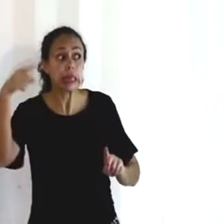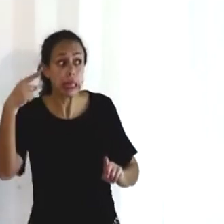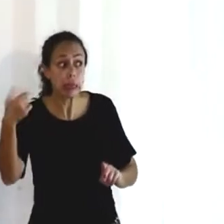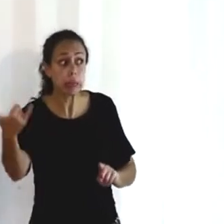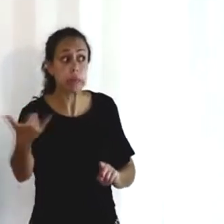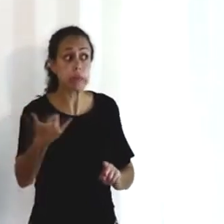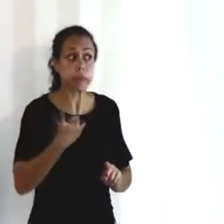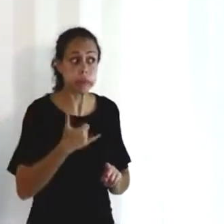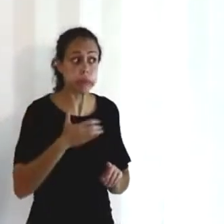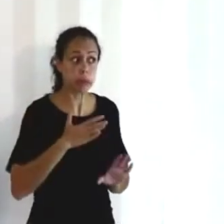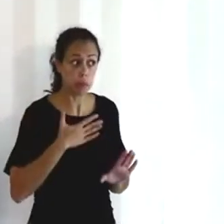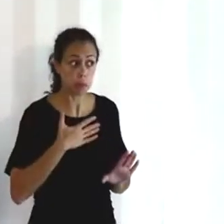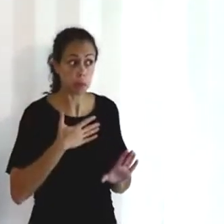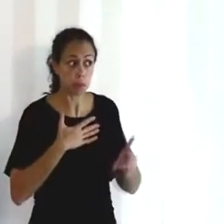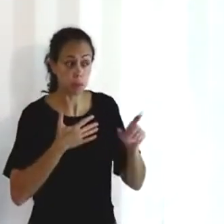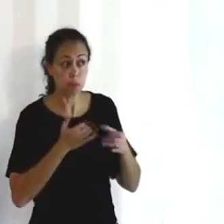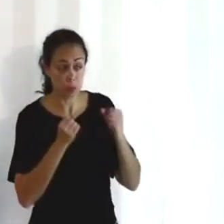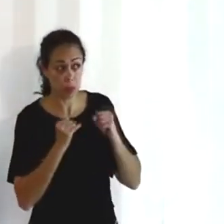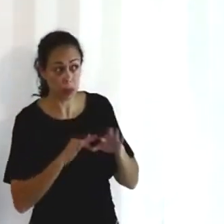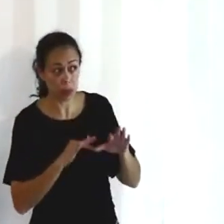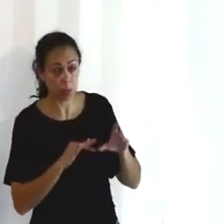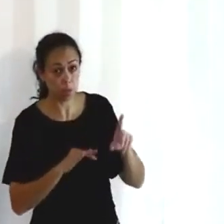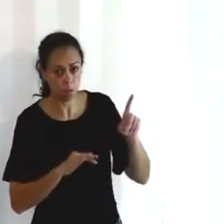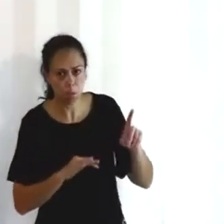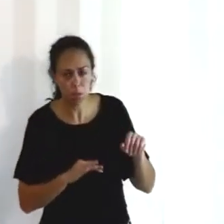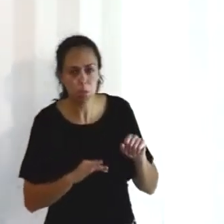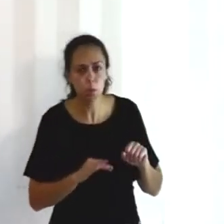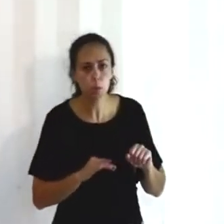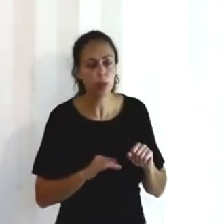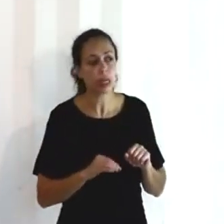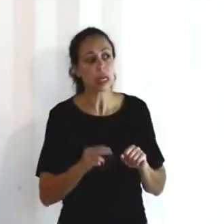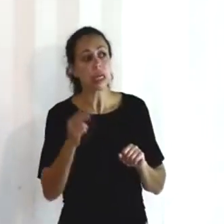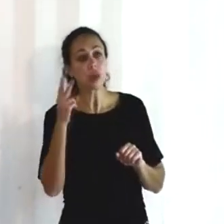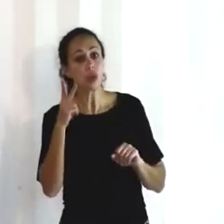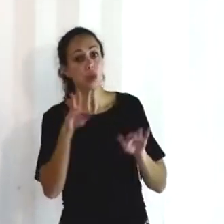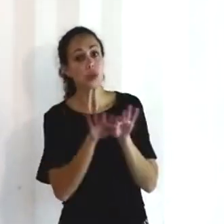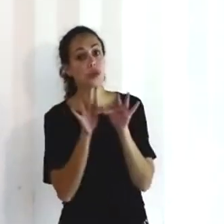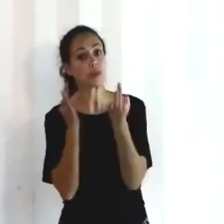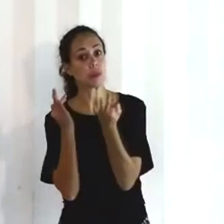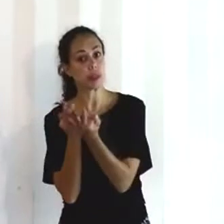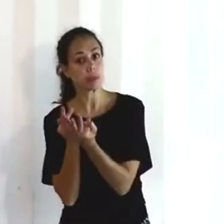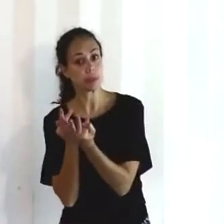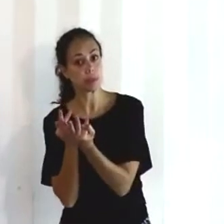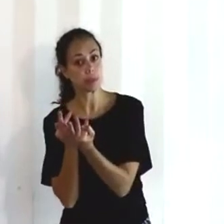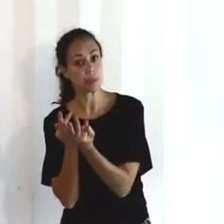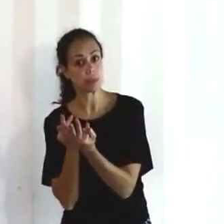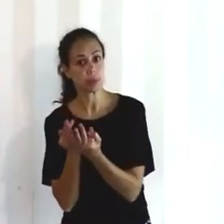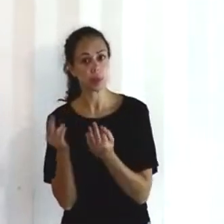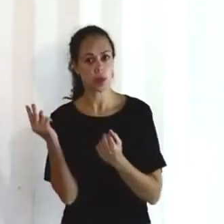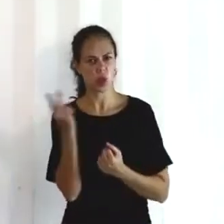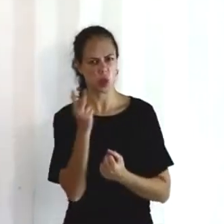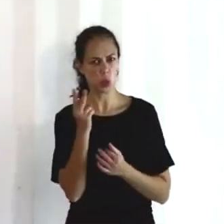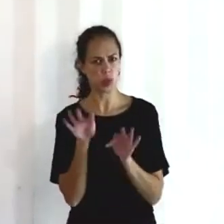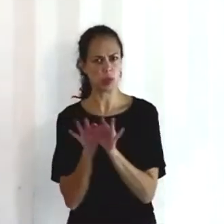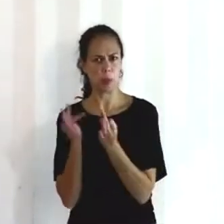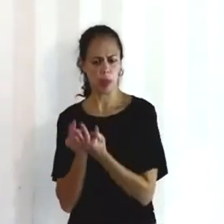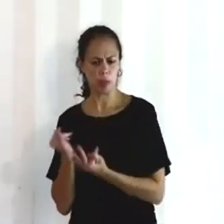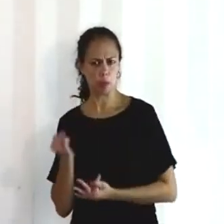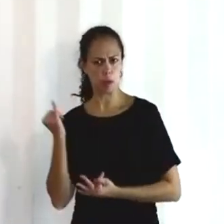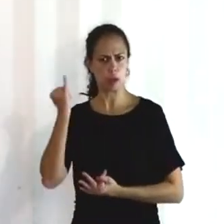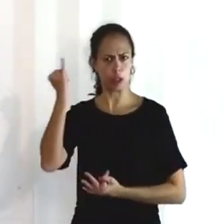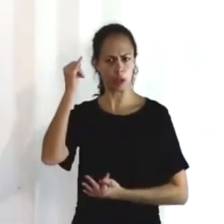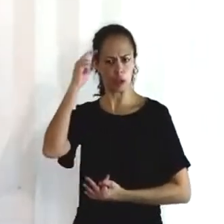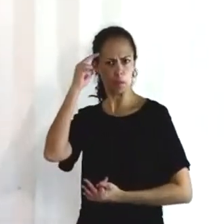de pessoas, por 2 famílias. Uma família se assentava no lado direito, e a outra família se sentava no lado